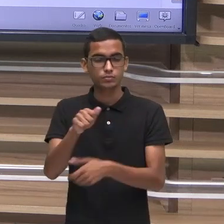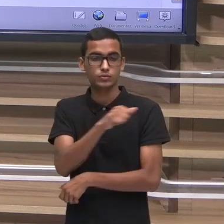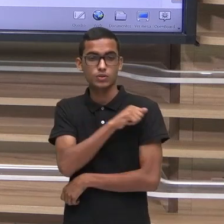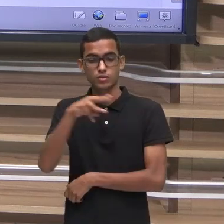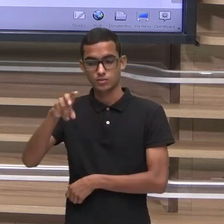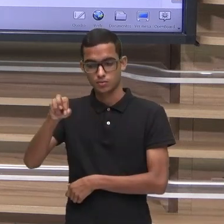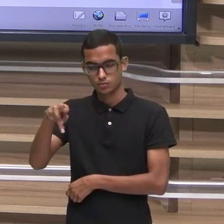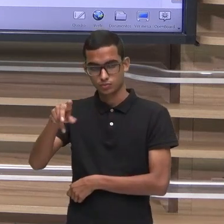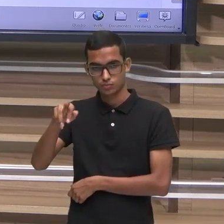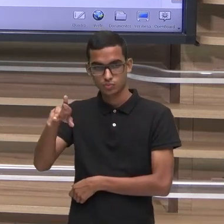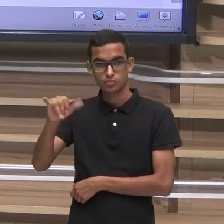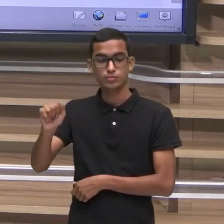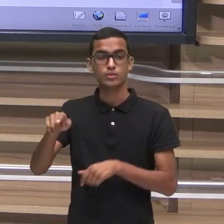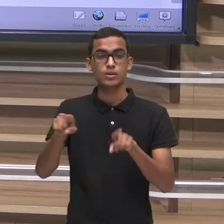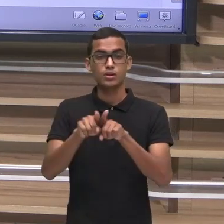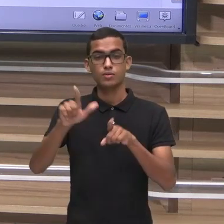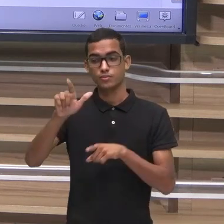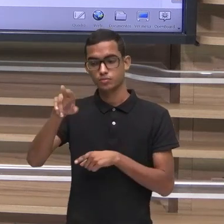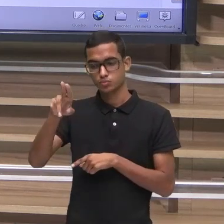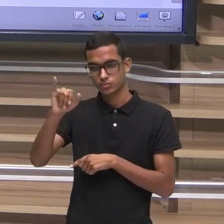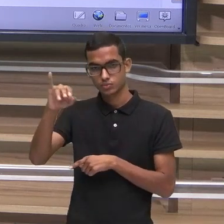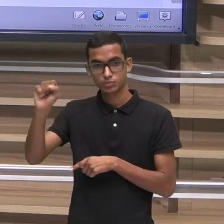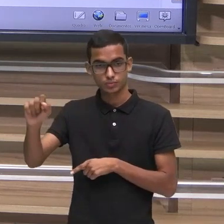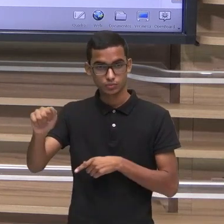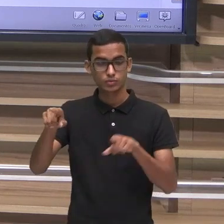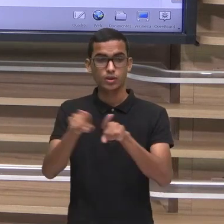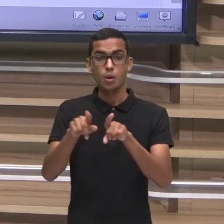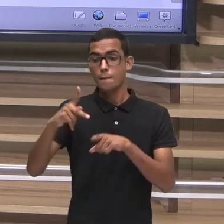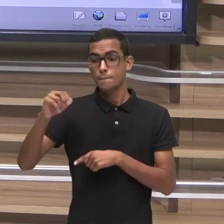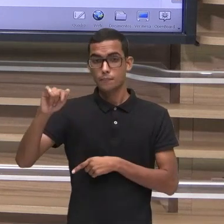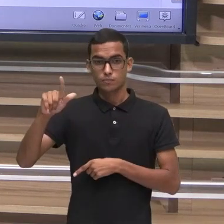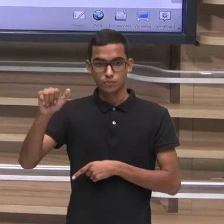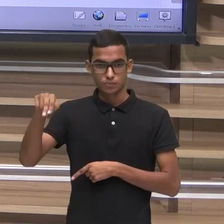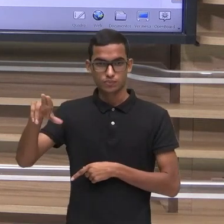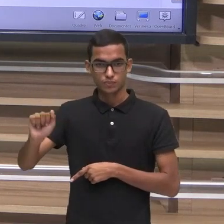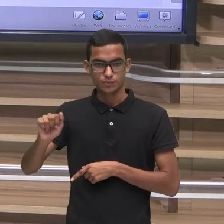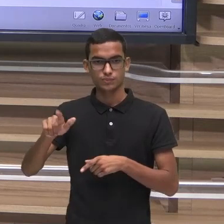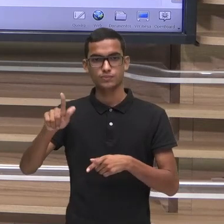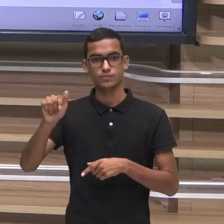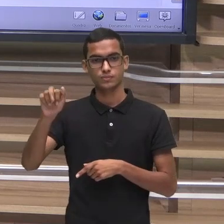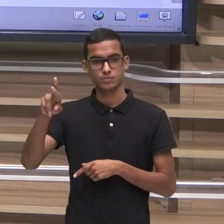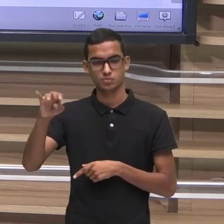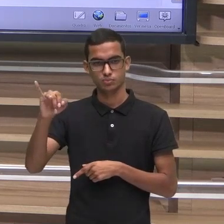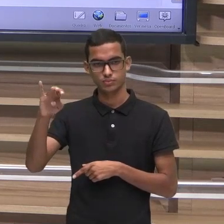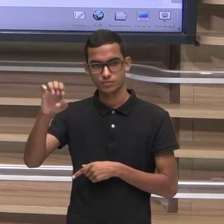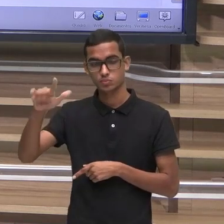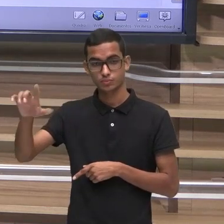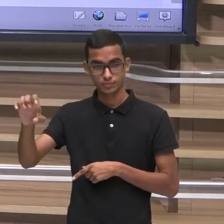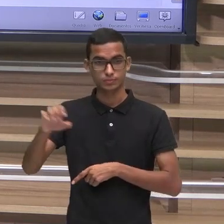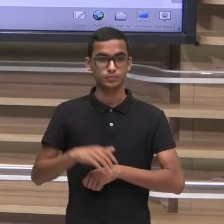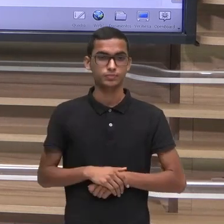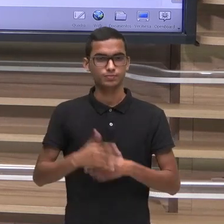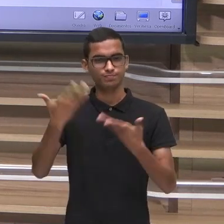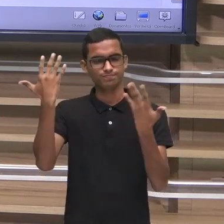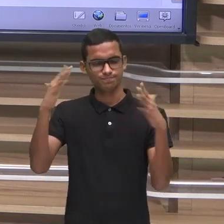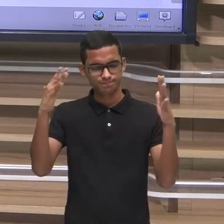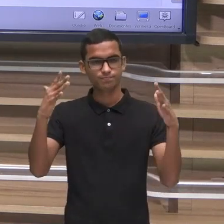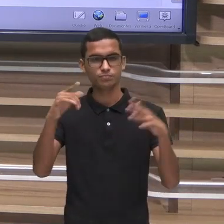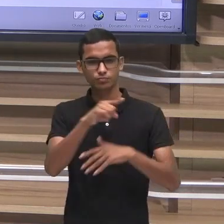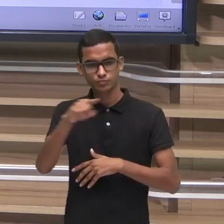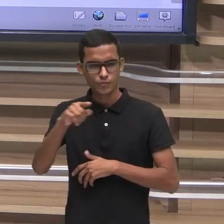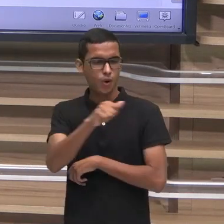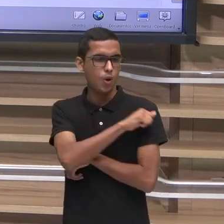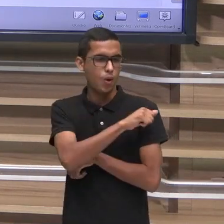Eduarda, a Luísa, Poliana e Gabriele, né? Então, parabenizo aí as